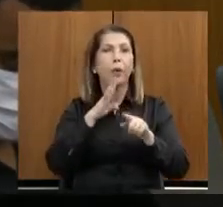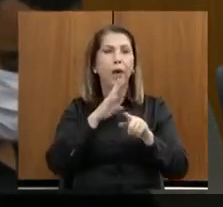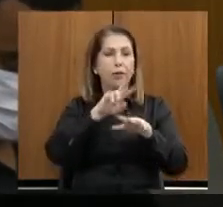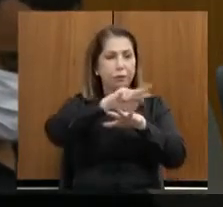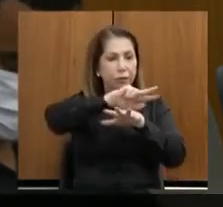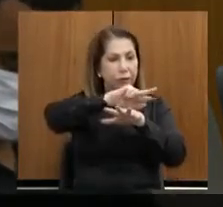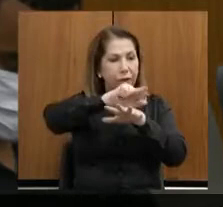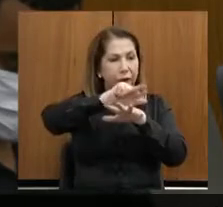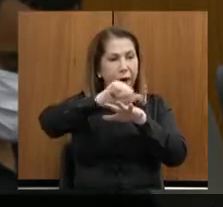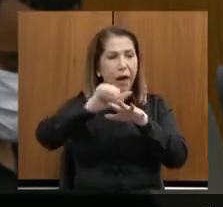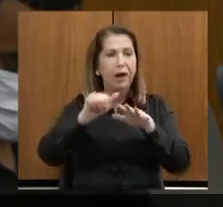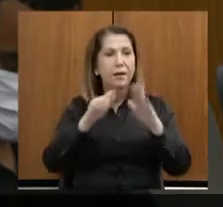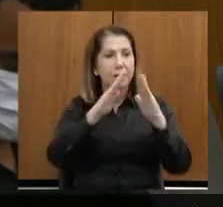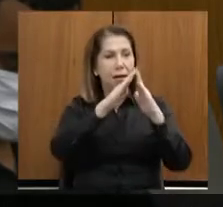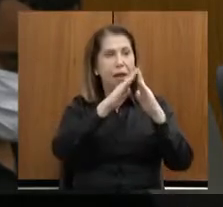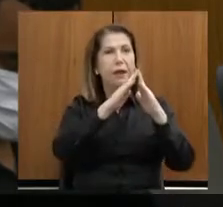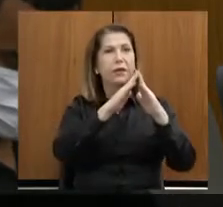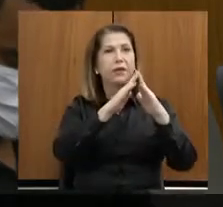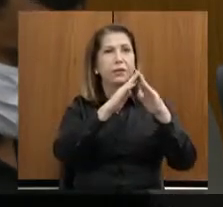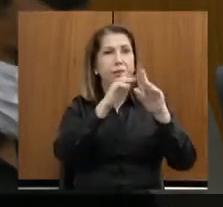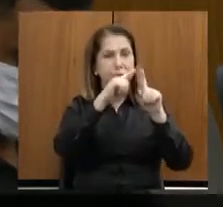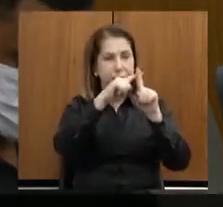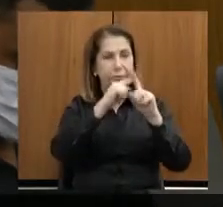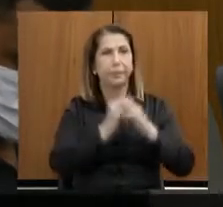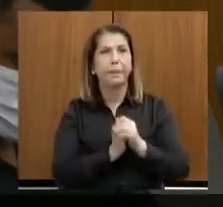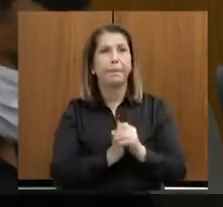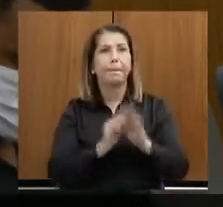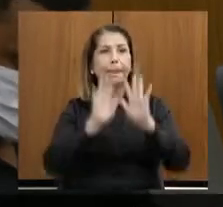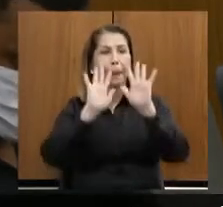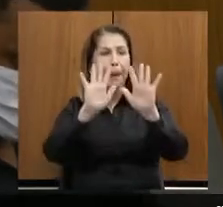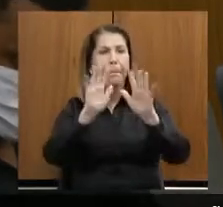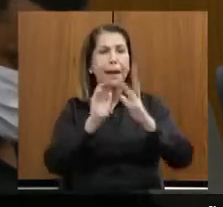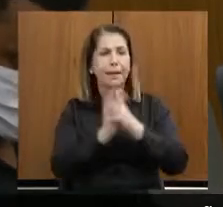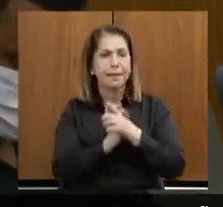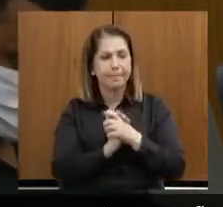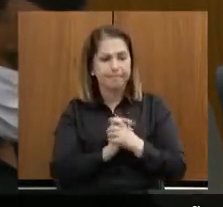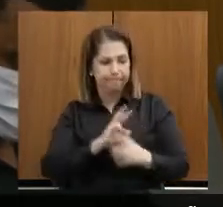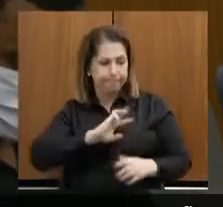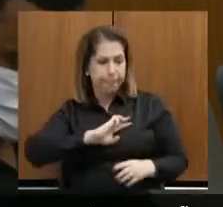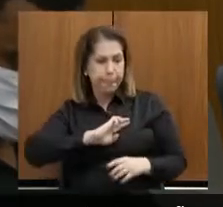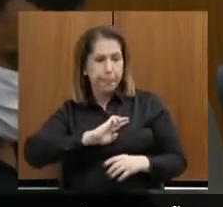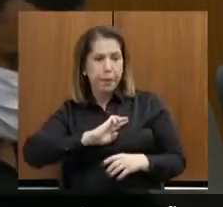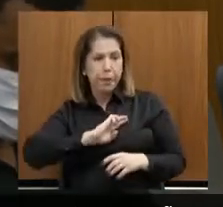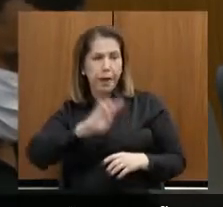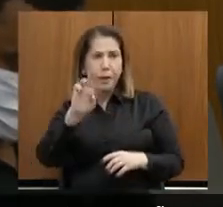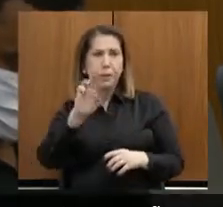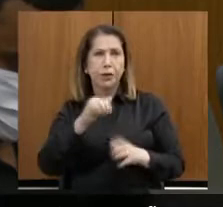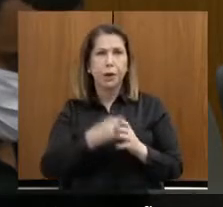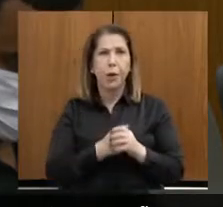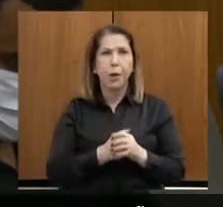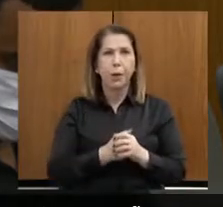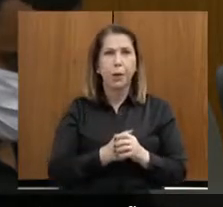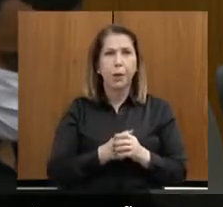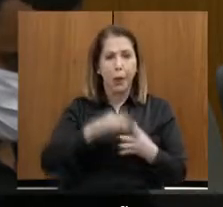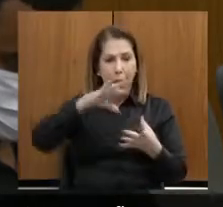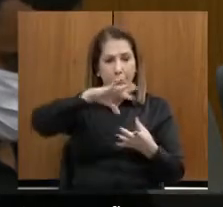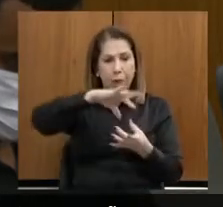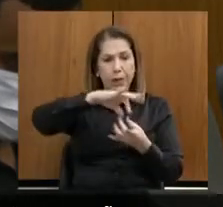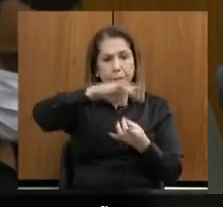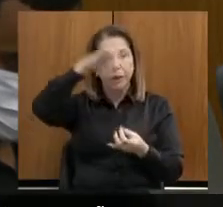ela É mas no tangente à religião Nutella gente é o espiritismo